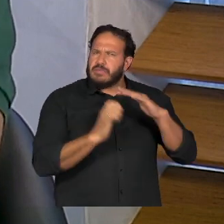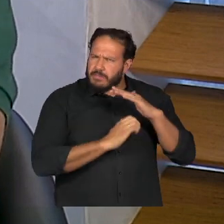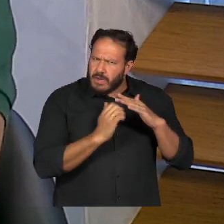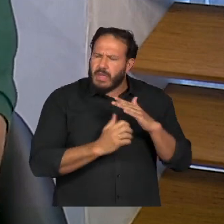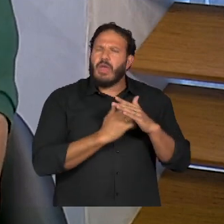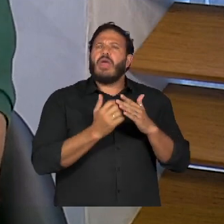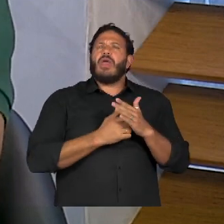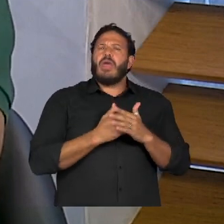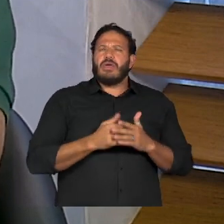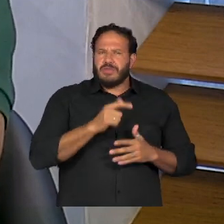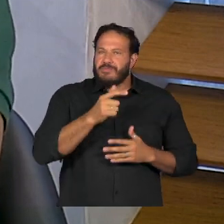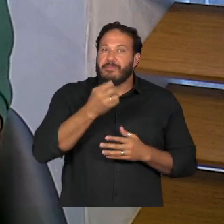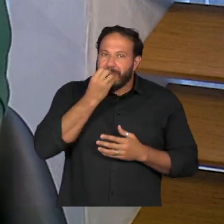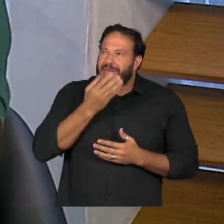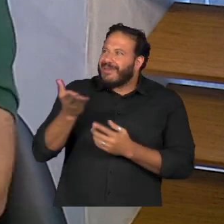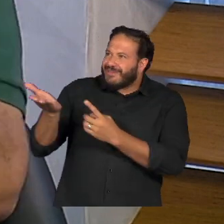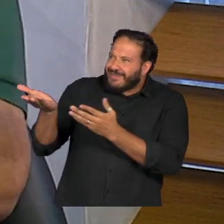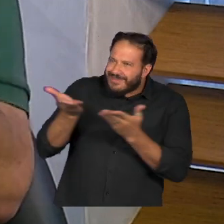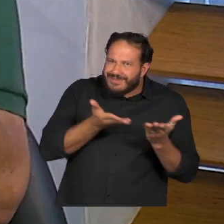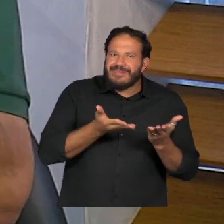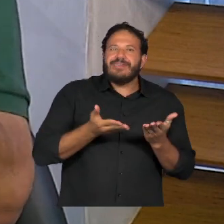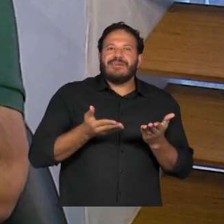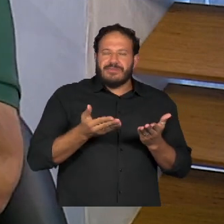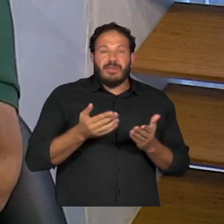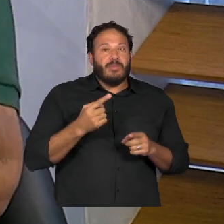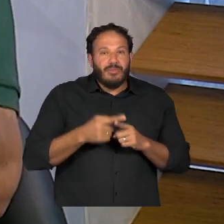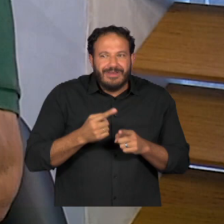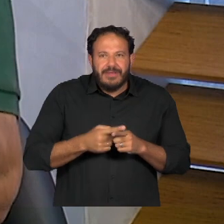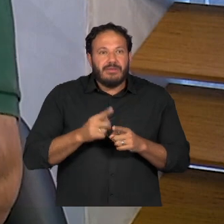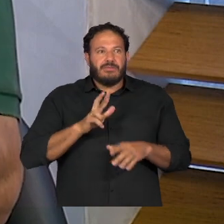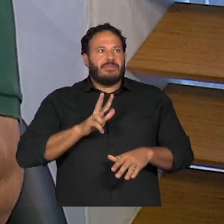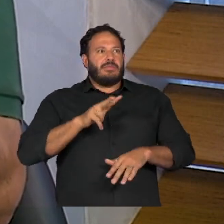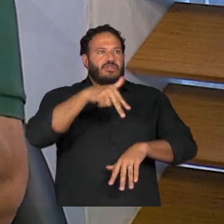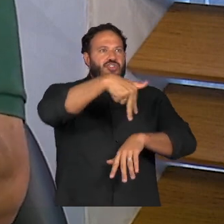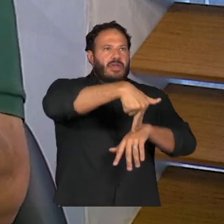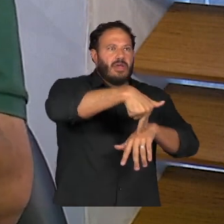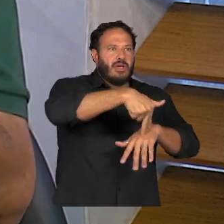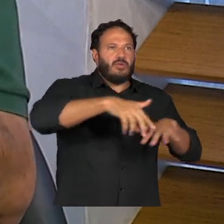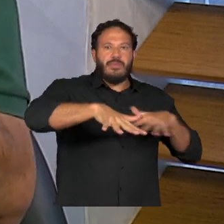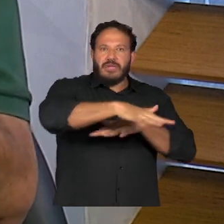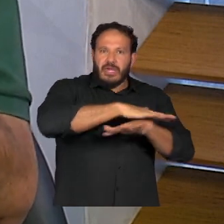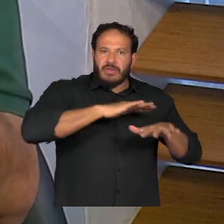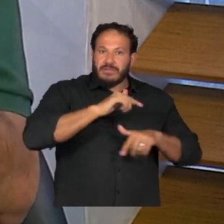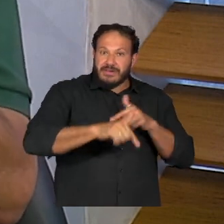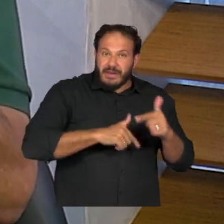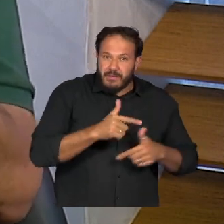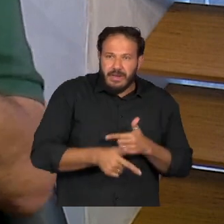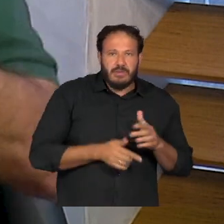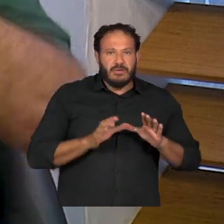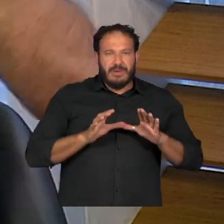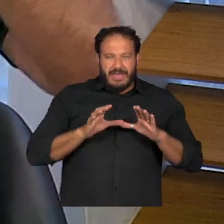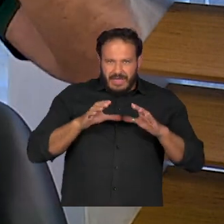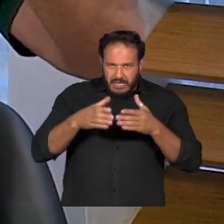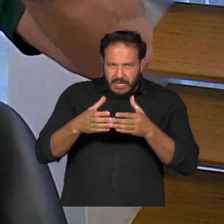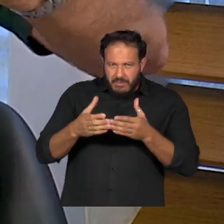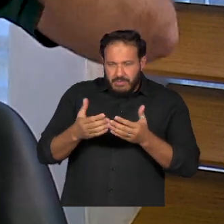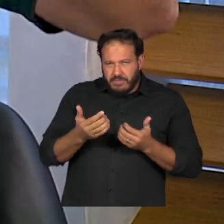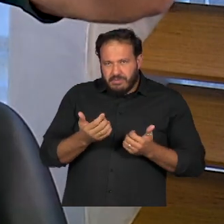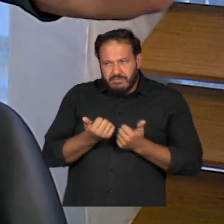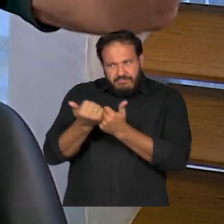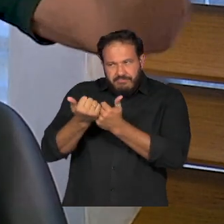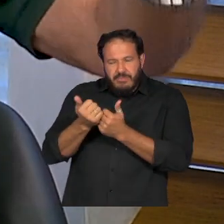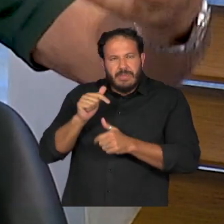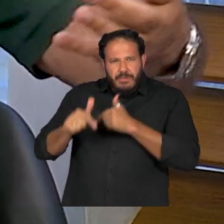são bastante bem reconhecidos porque ao chegar no ambiente de trabalho e a equipe do emprego apoiado vai até lá